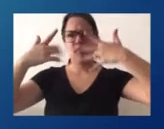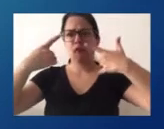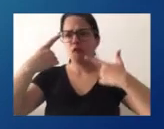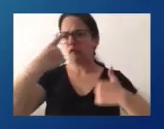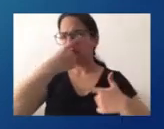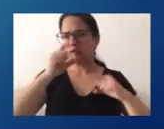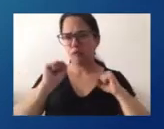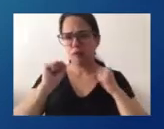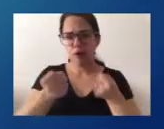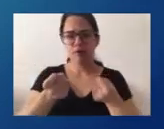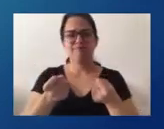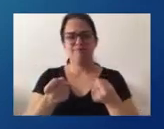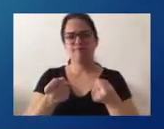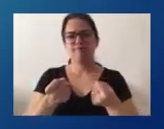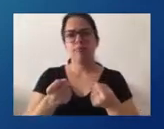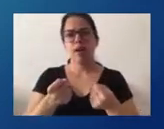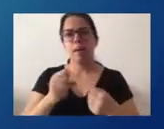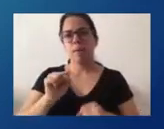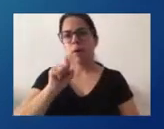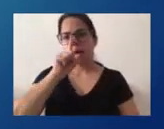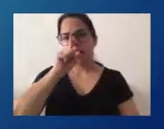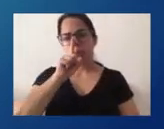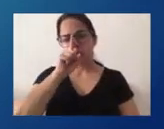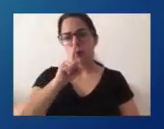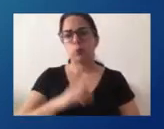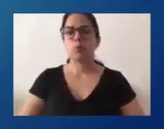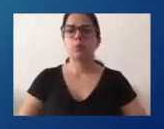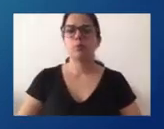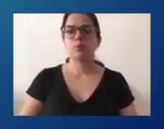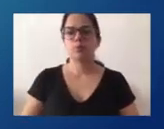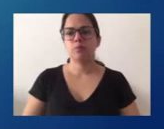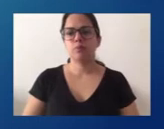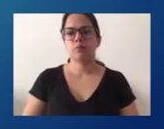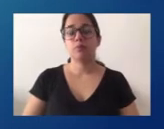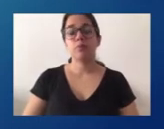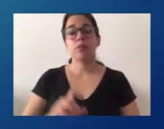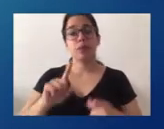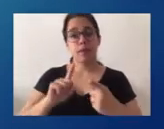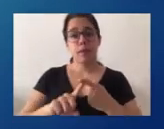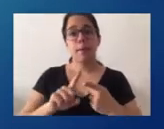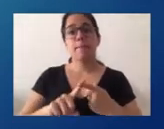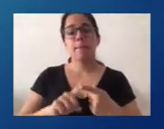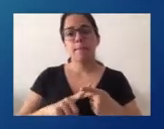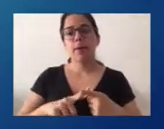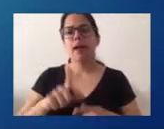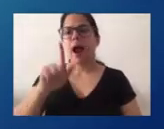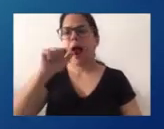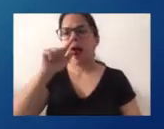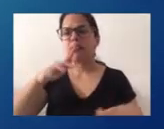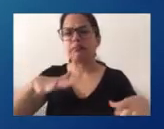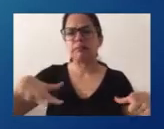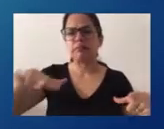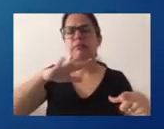Bem, a umidade também é um risco físico, pode estar presente em setores como salas de lavagem, central de esterilização, e